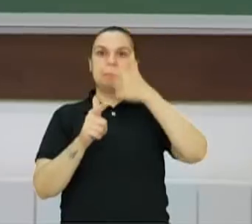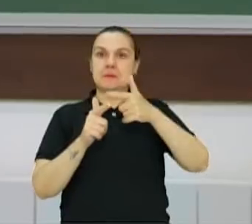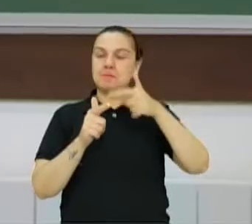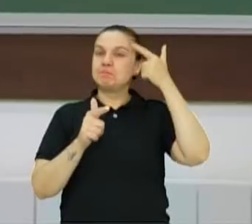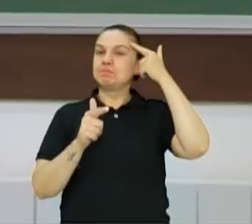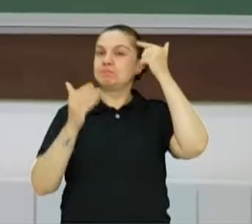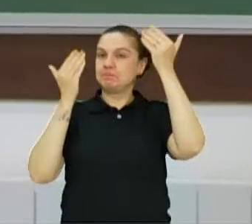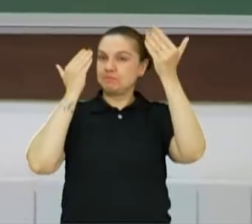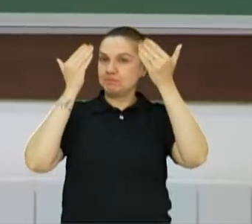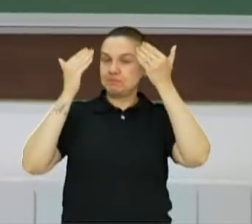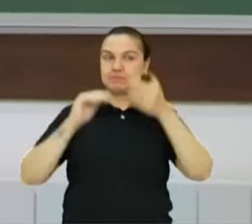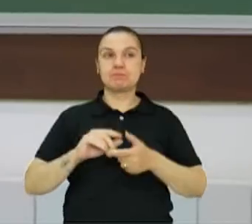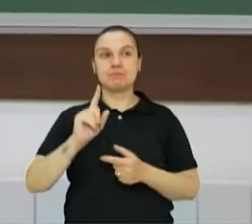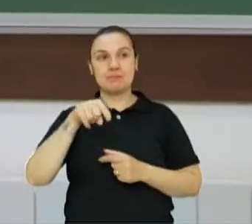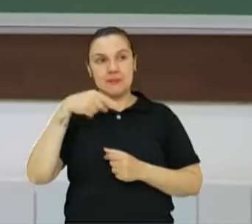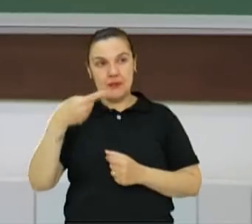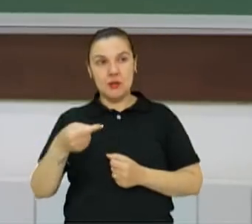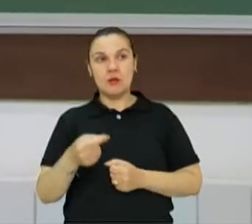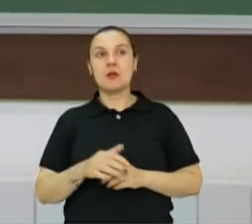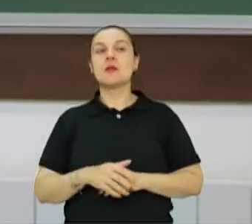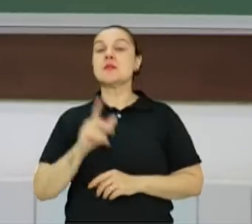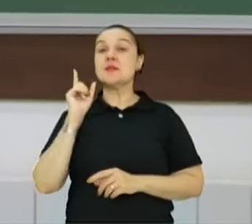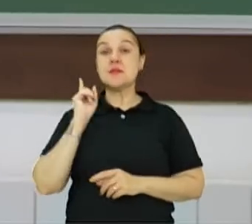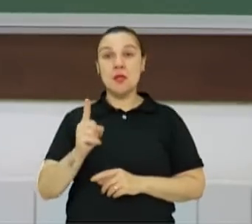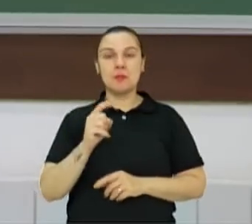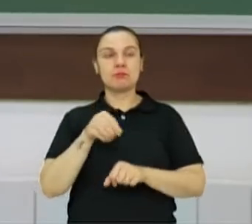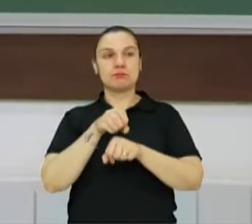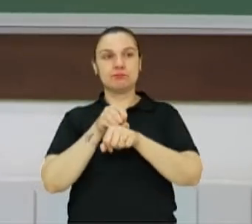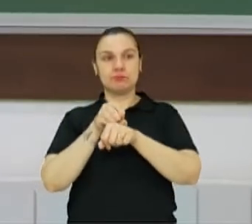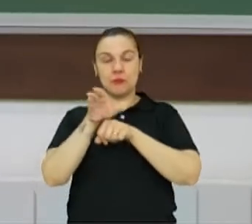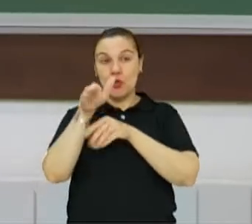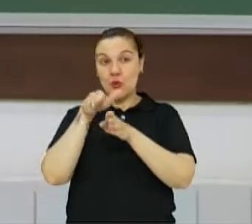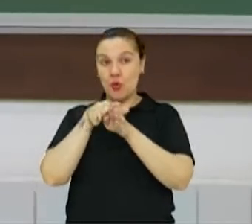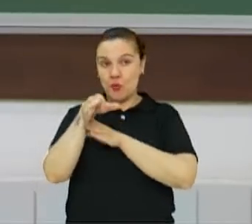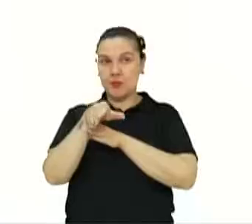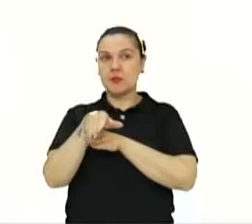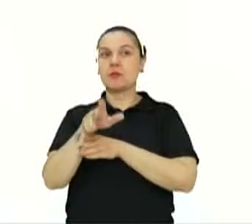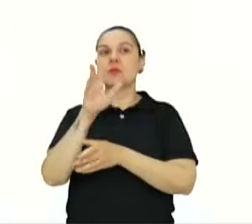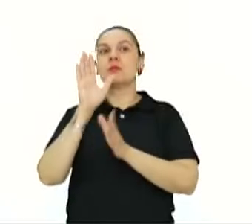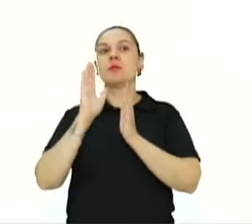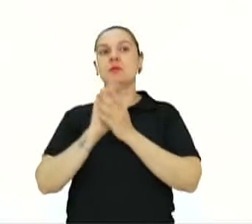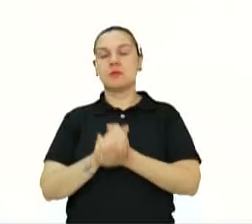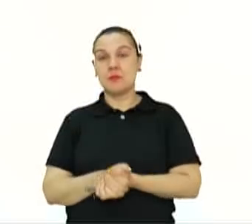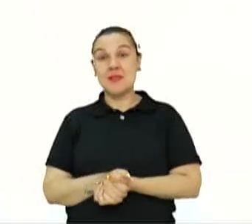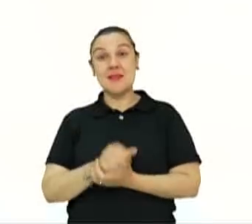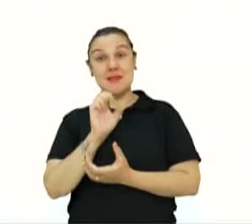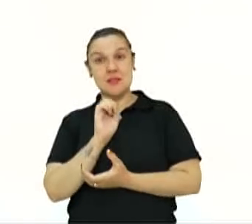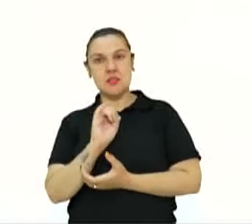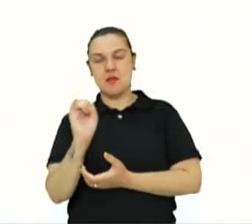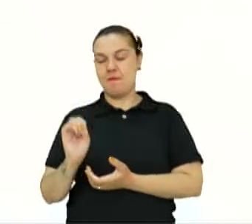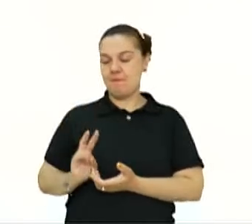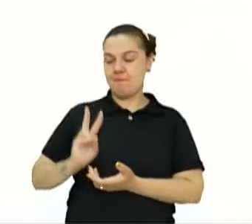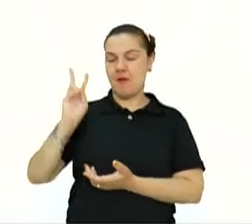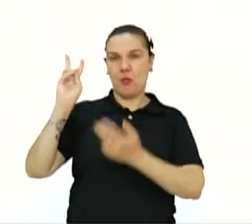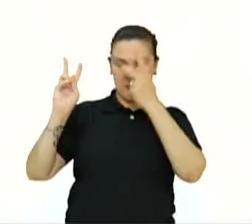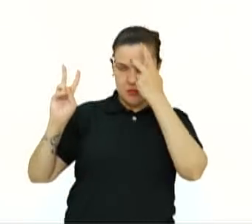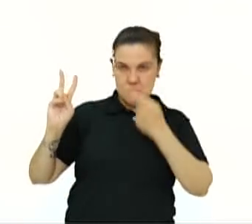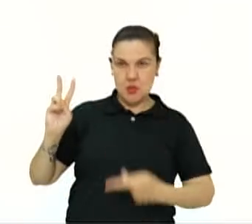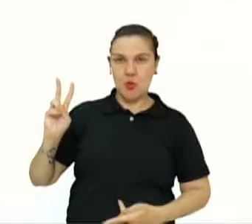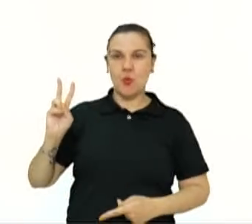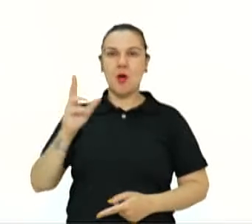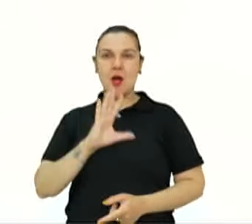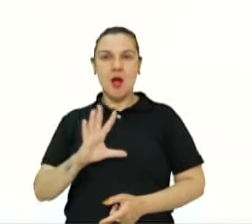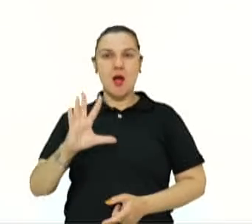no psicológico depois. Então, o conselho, né, que fica, se valorize, tá?